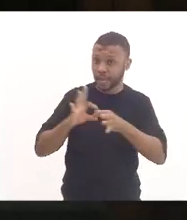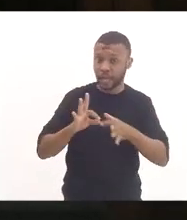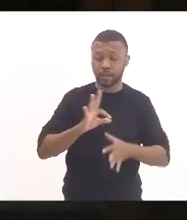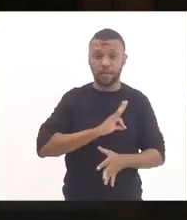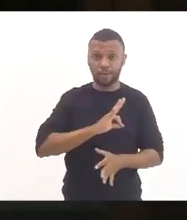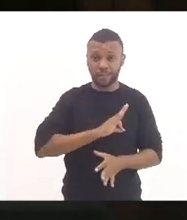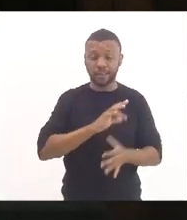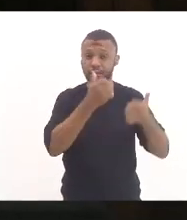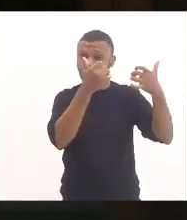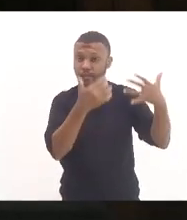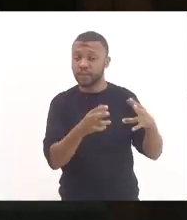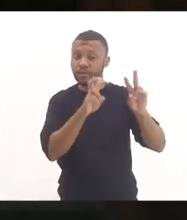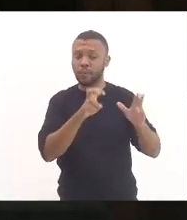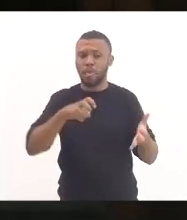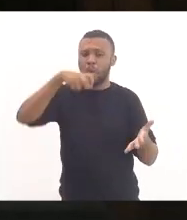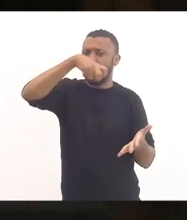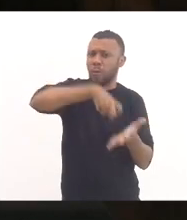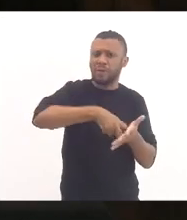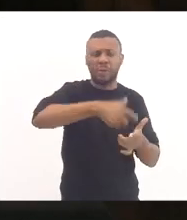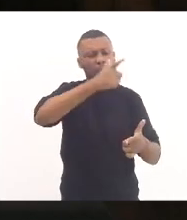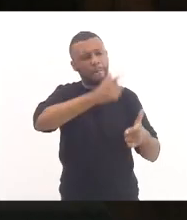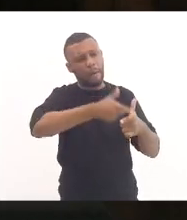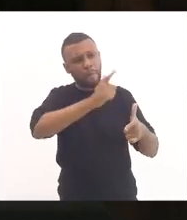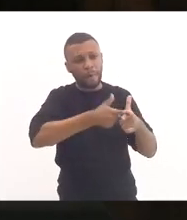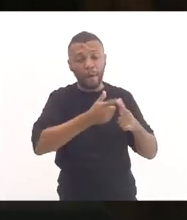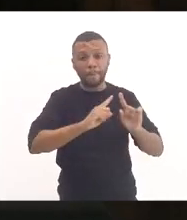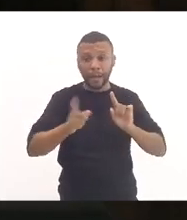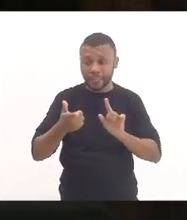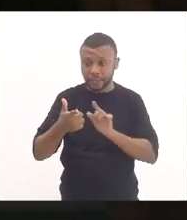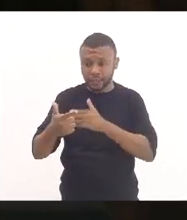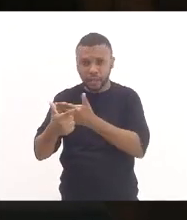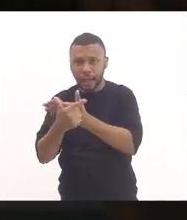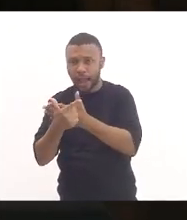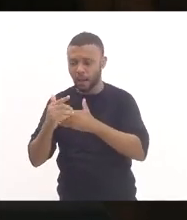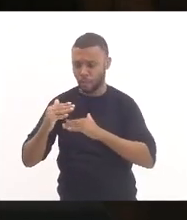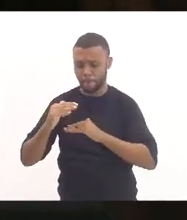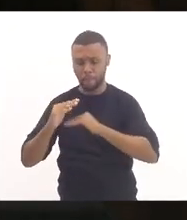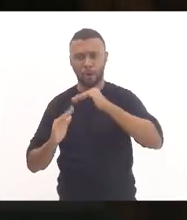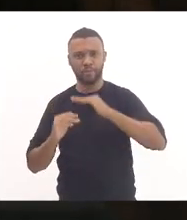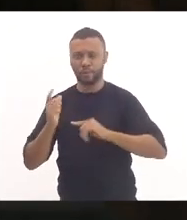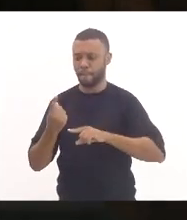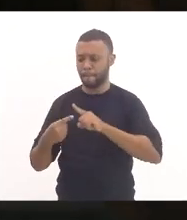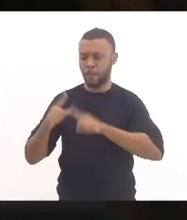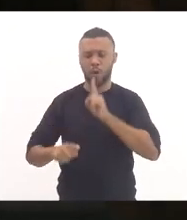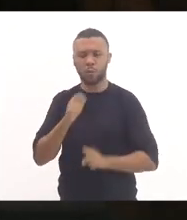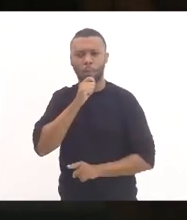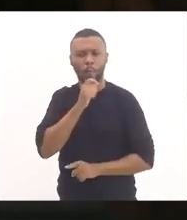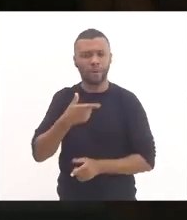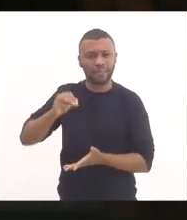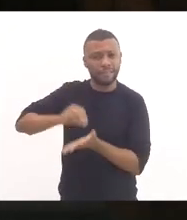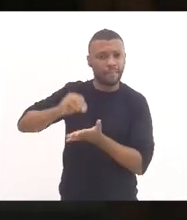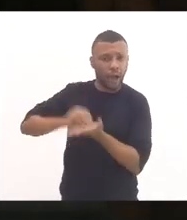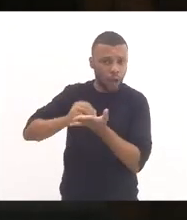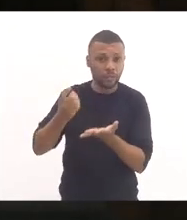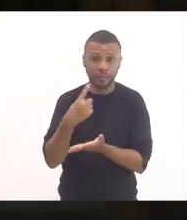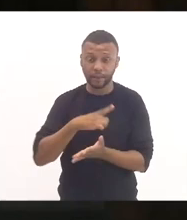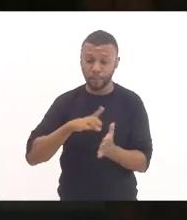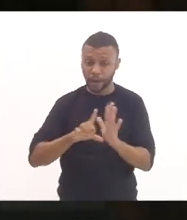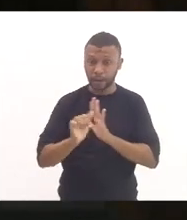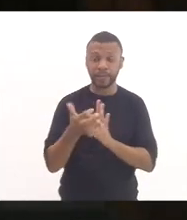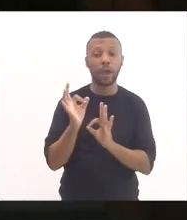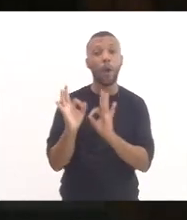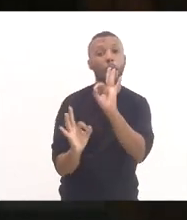punições e um trata de cargos não trata de carreira nós vamos ter uma lei orgânica que organiza Nossa instituição e